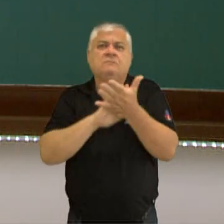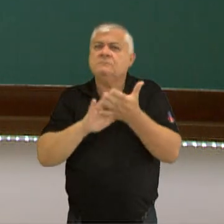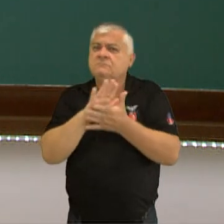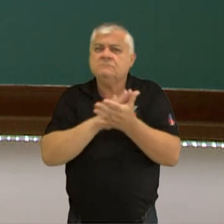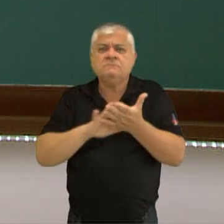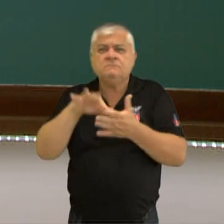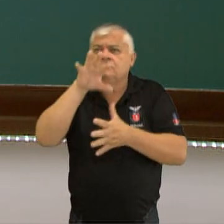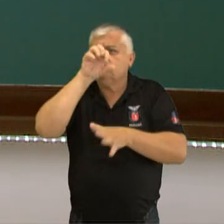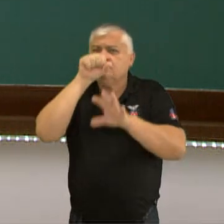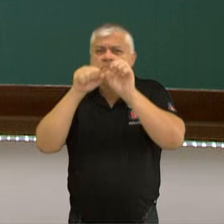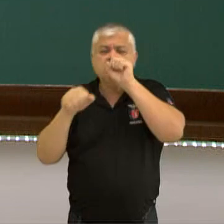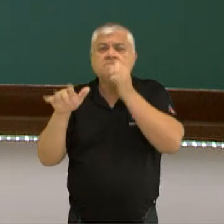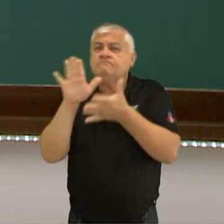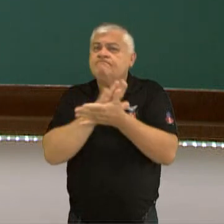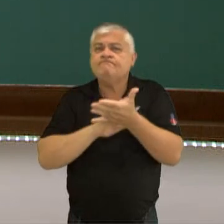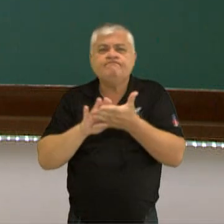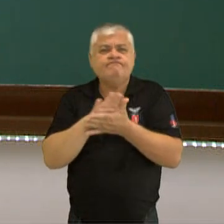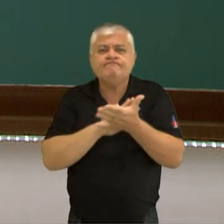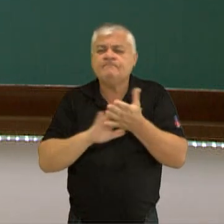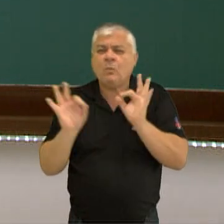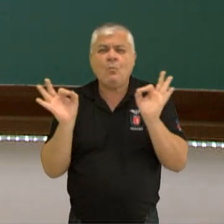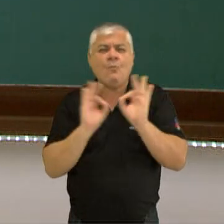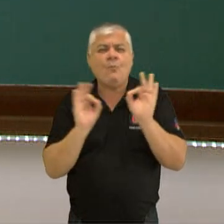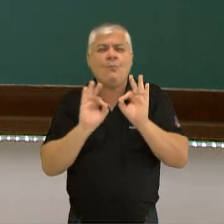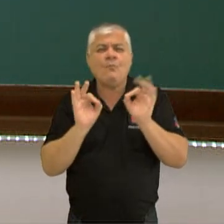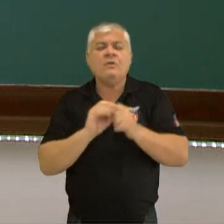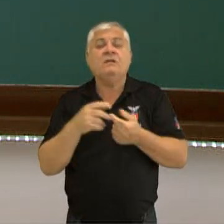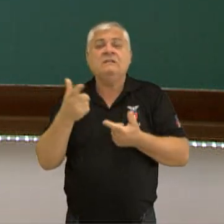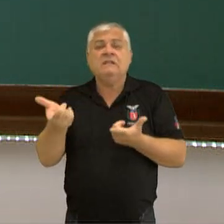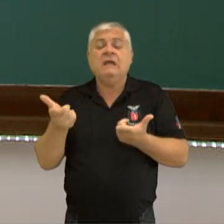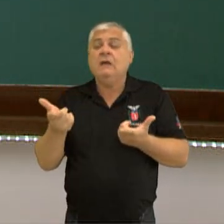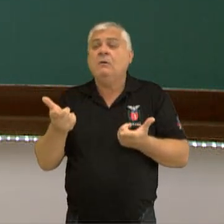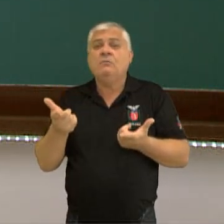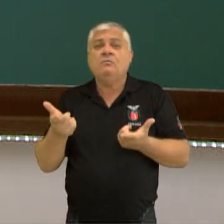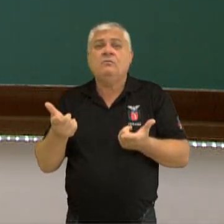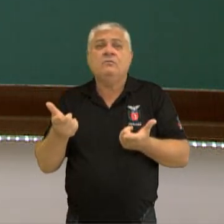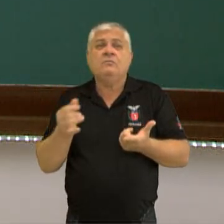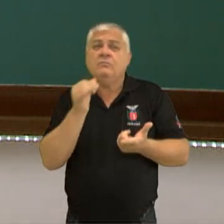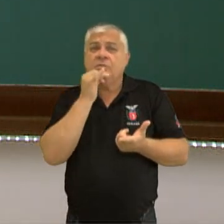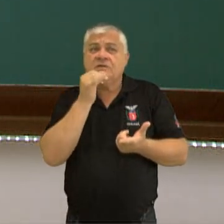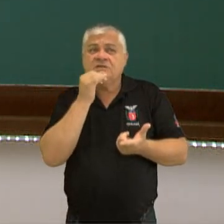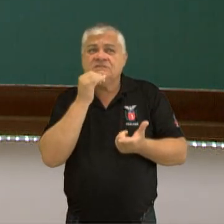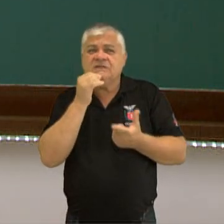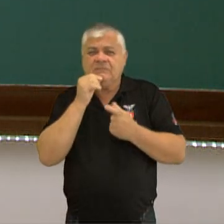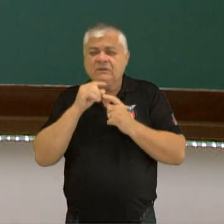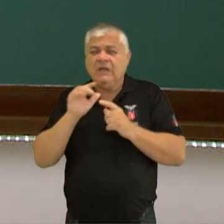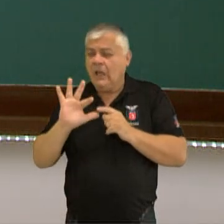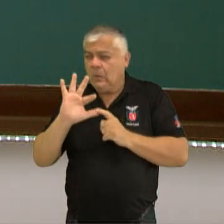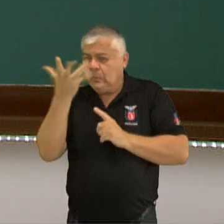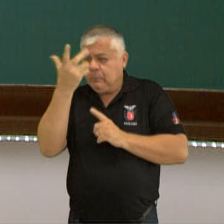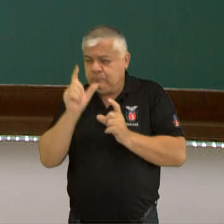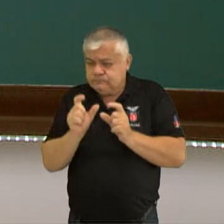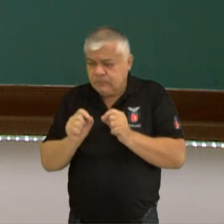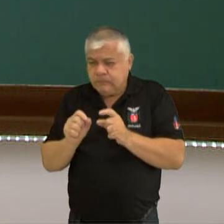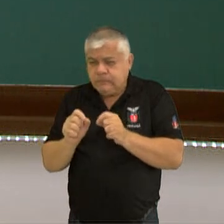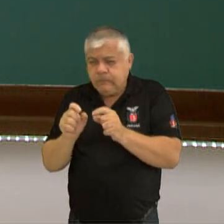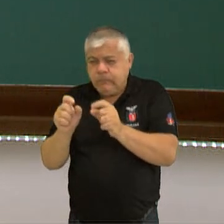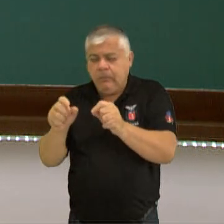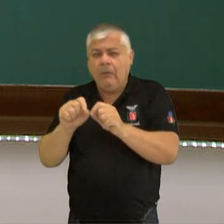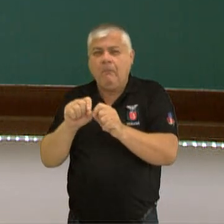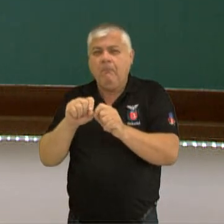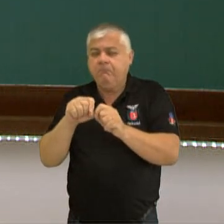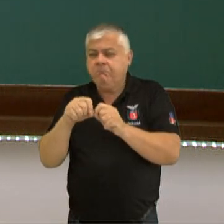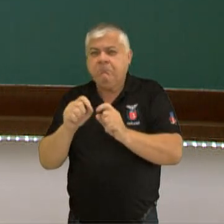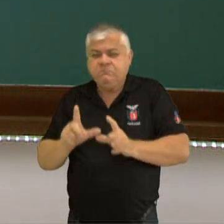ou bastante escasso, uma vez que sua presença causaria o quê? A oxidação e a destruição dos